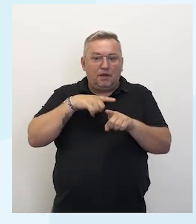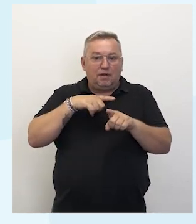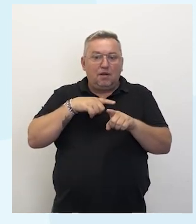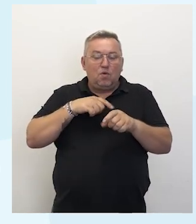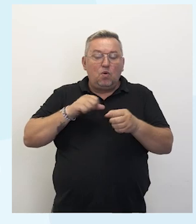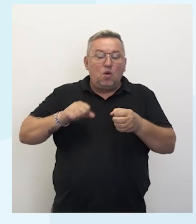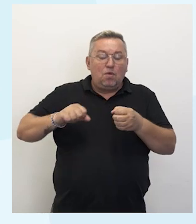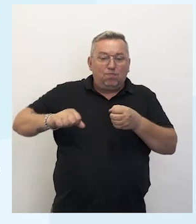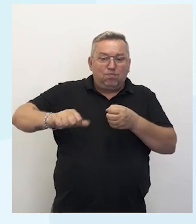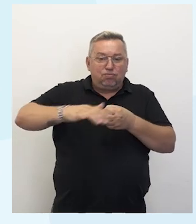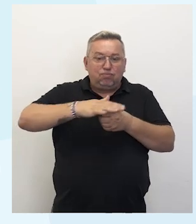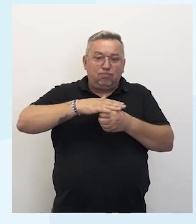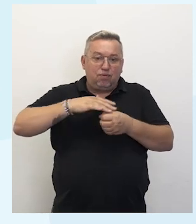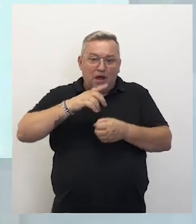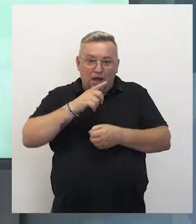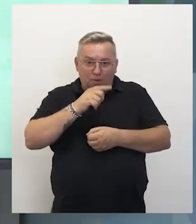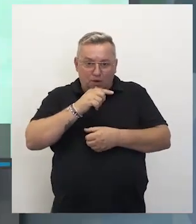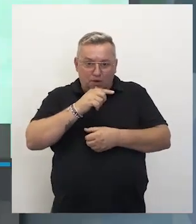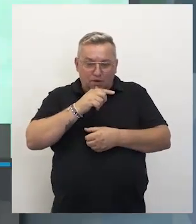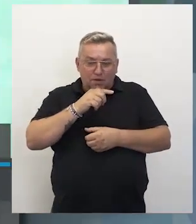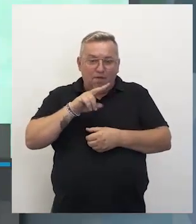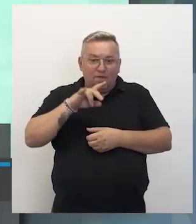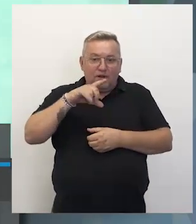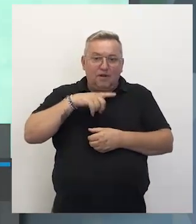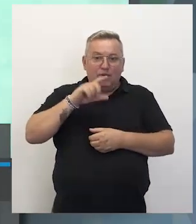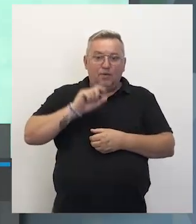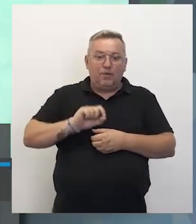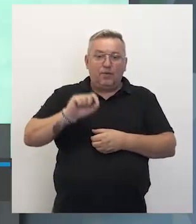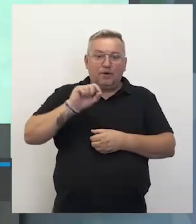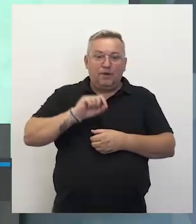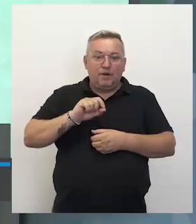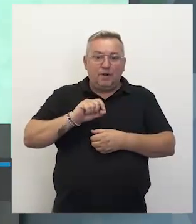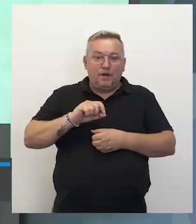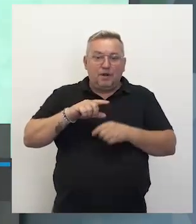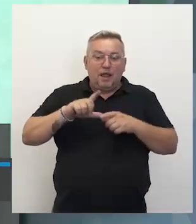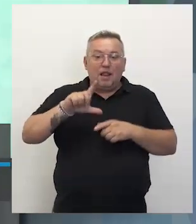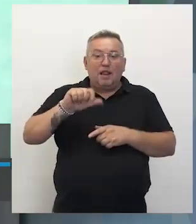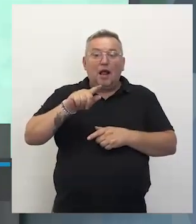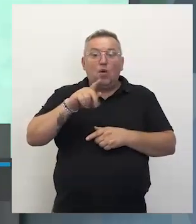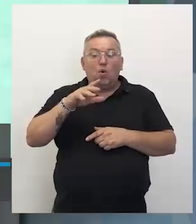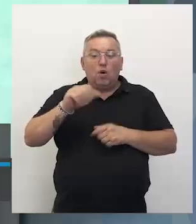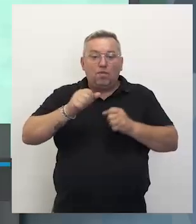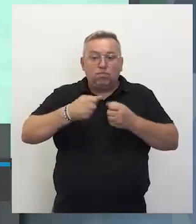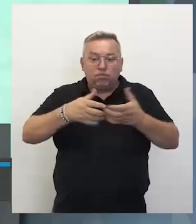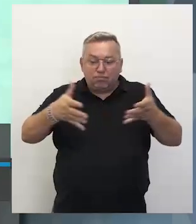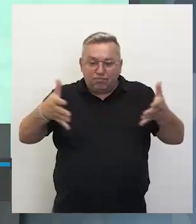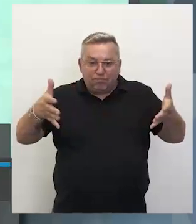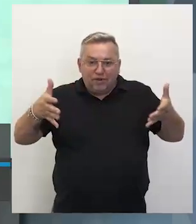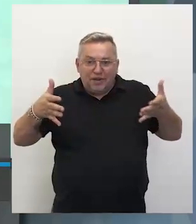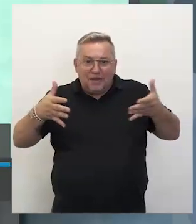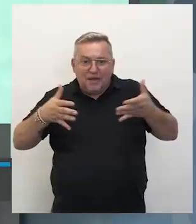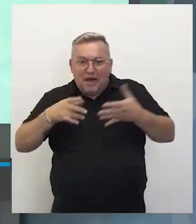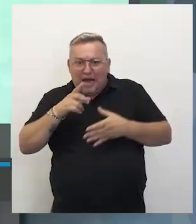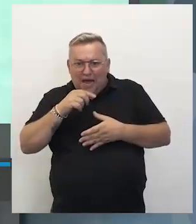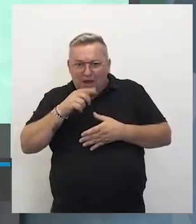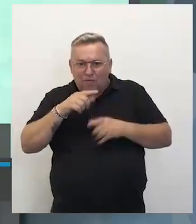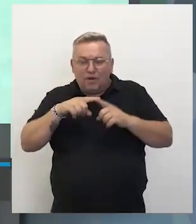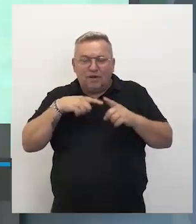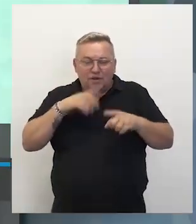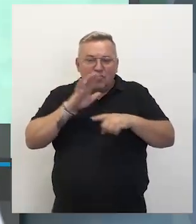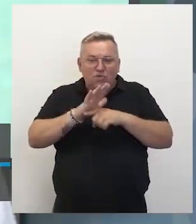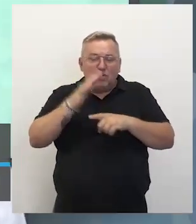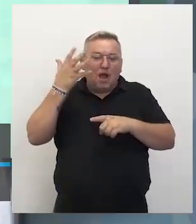alagadas, né? A gente vai ter lagoas menores que vão facilitar a vida desses predadores, né? Então tem isso